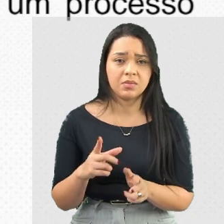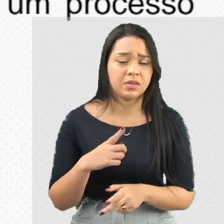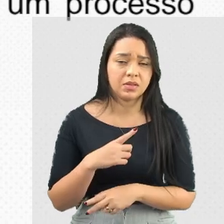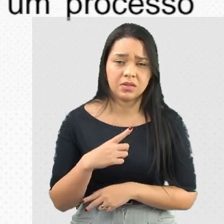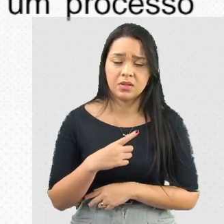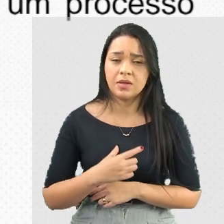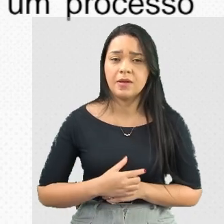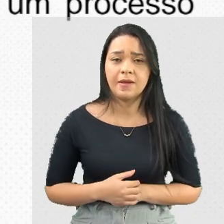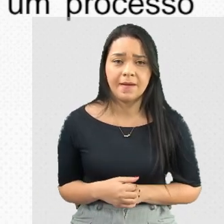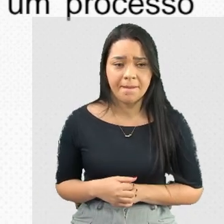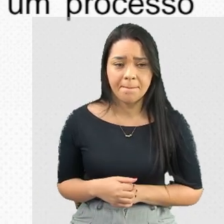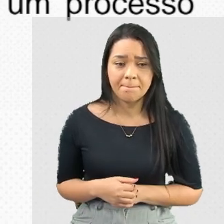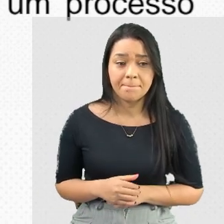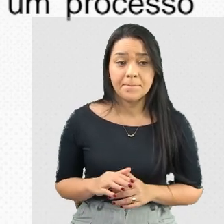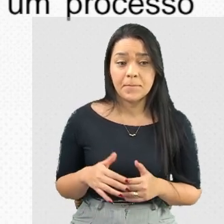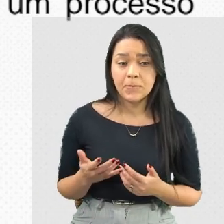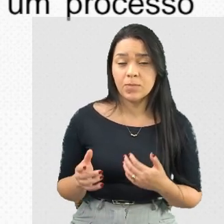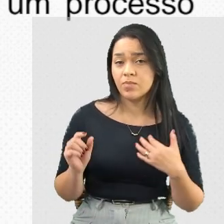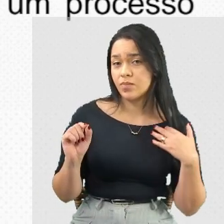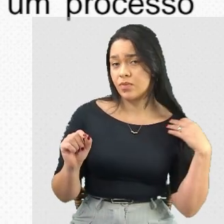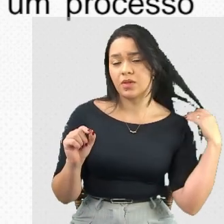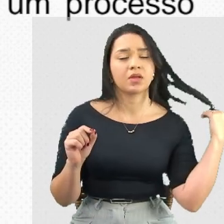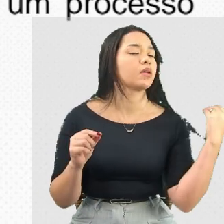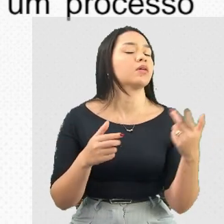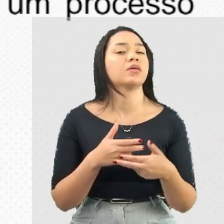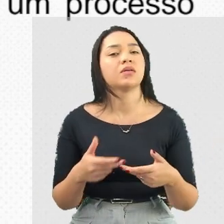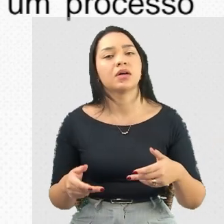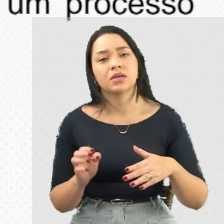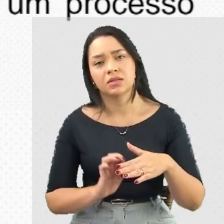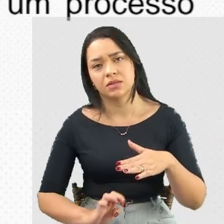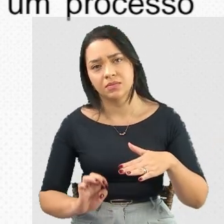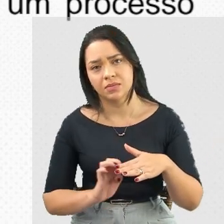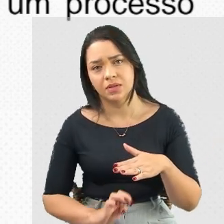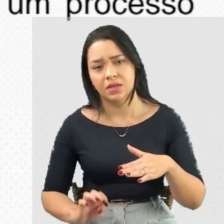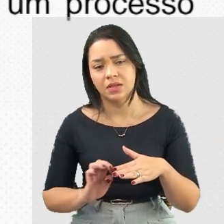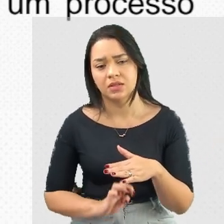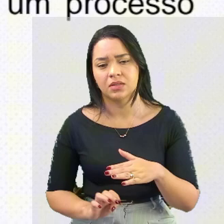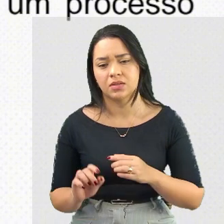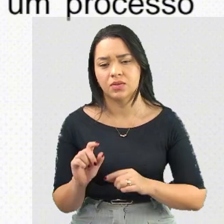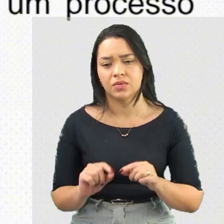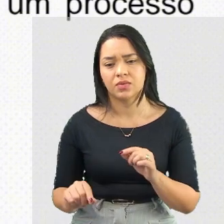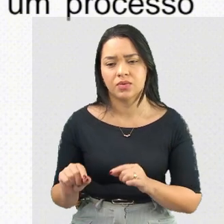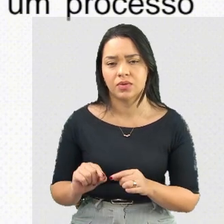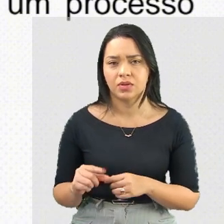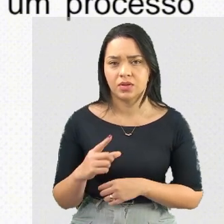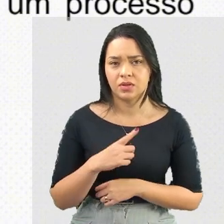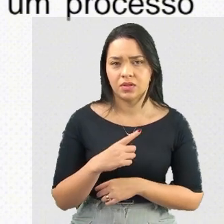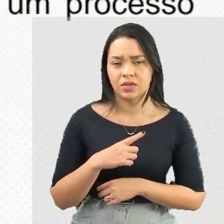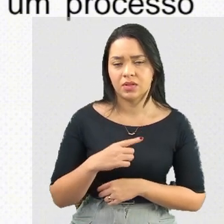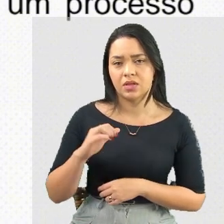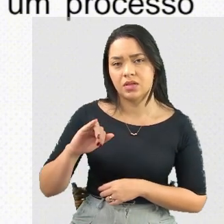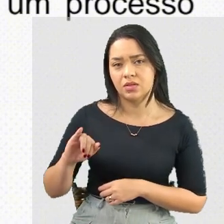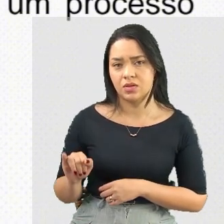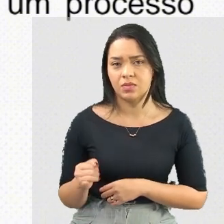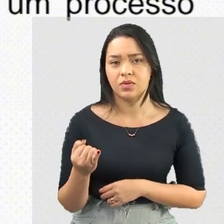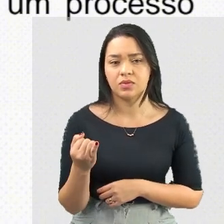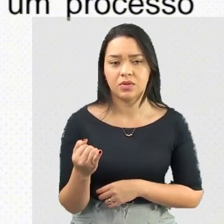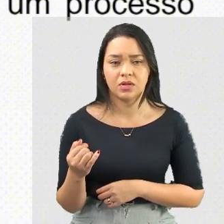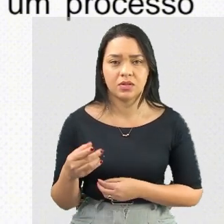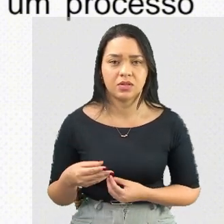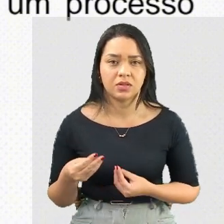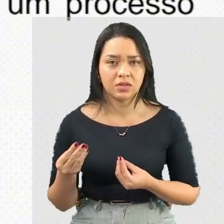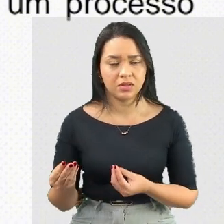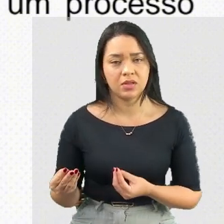isso, tá? Enquanto grandes empresas multinacionais se beneficiam das oportunidades oferecidas